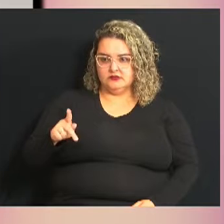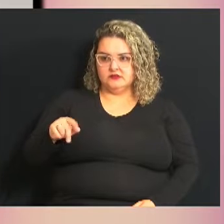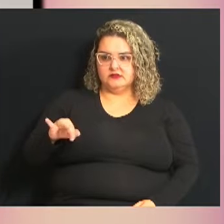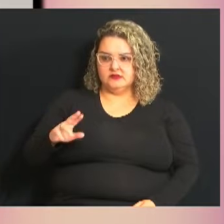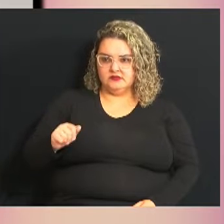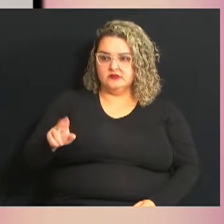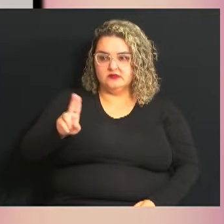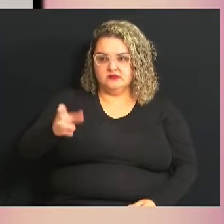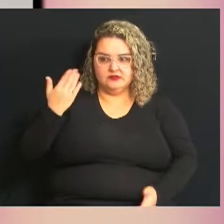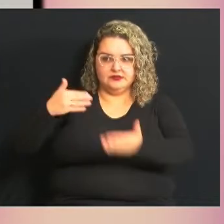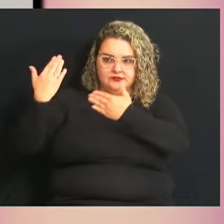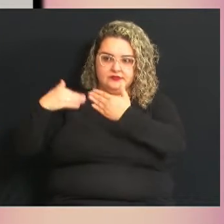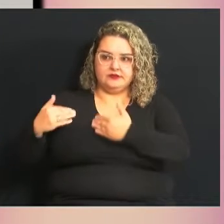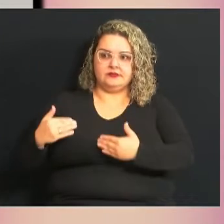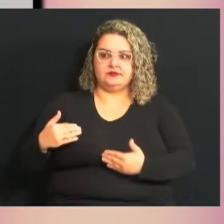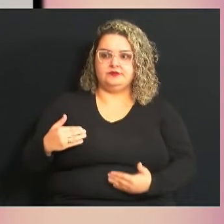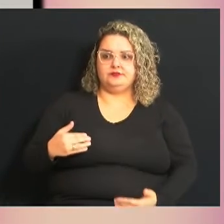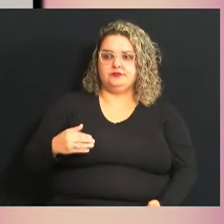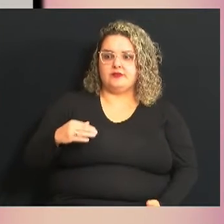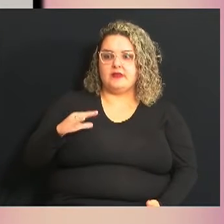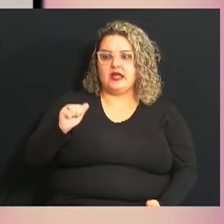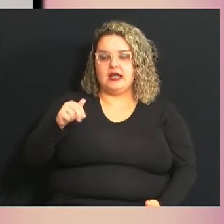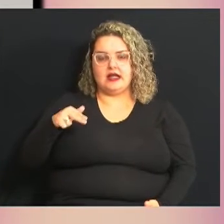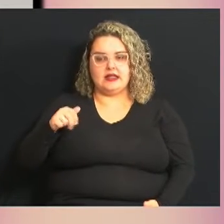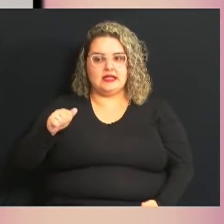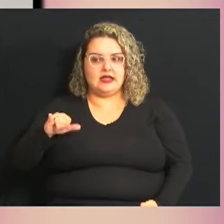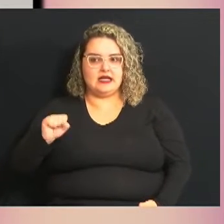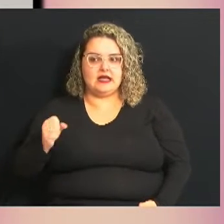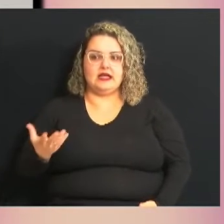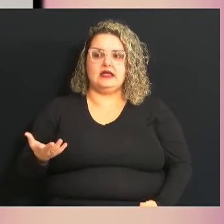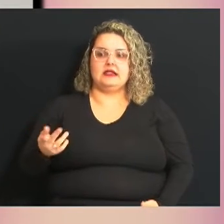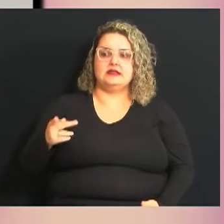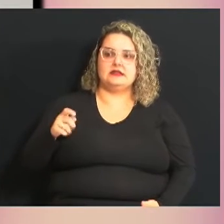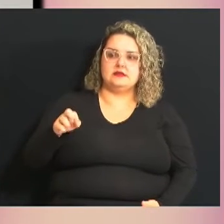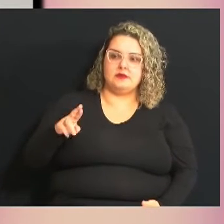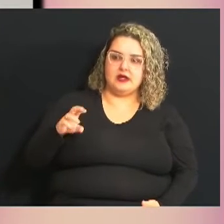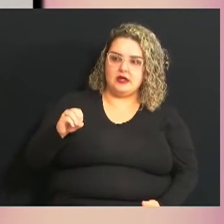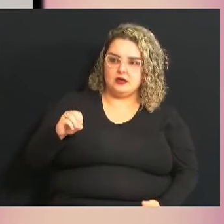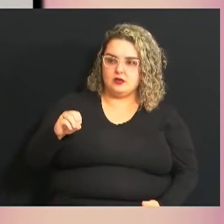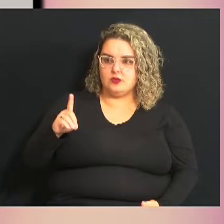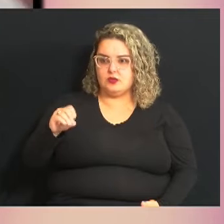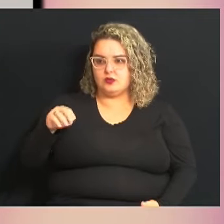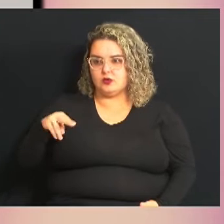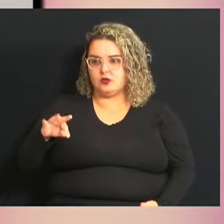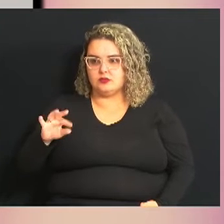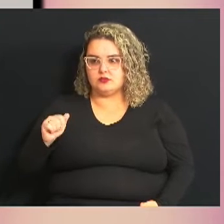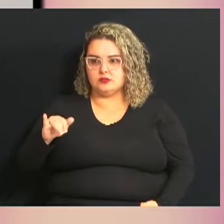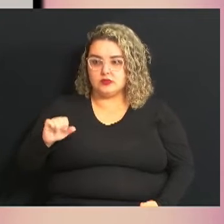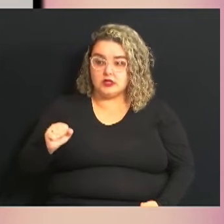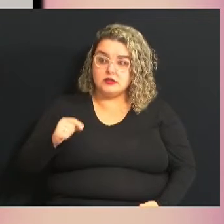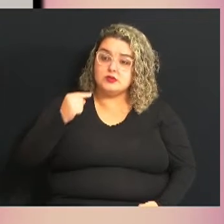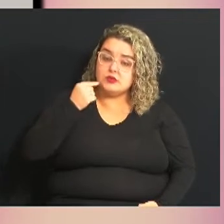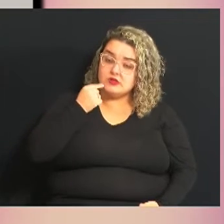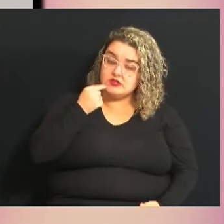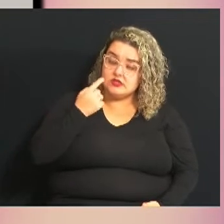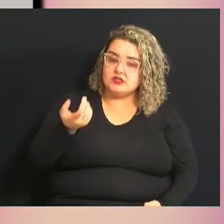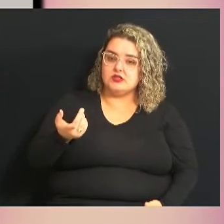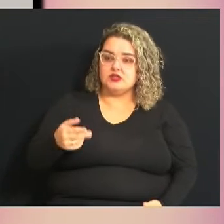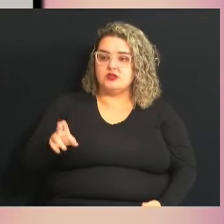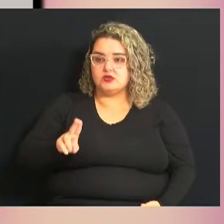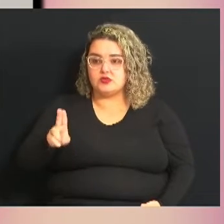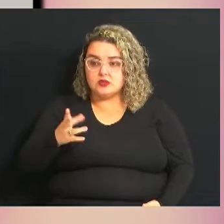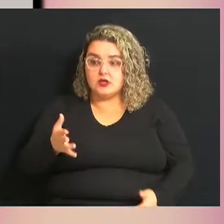área de desinfecção de canais, de pós-tratamentos periodontais, né, ou até de dentística, ou até mesmo de